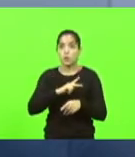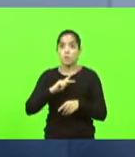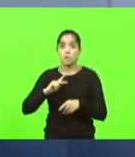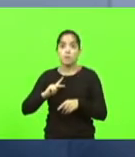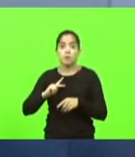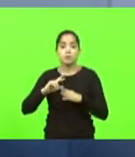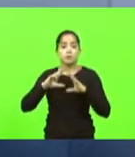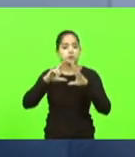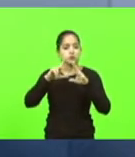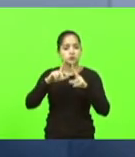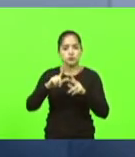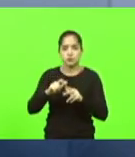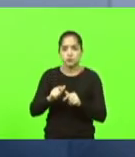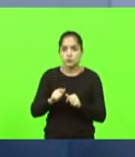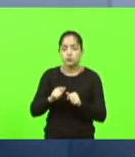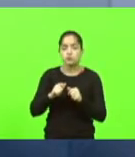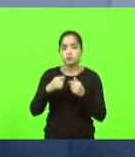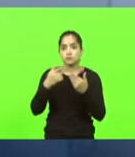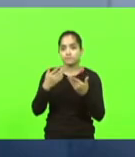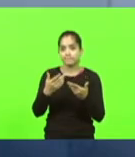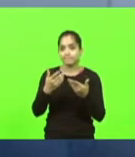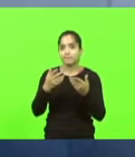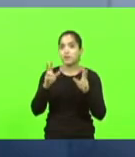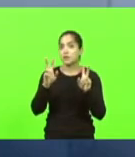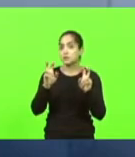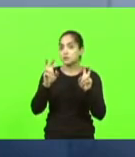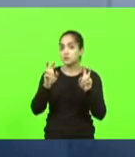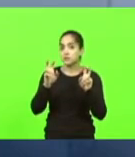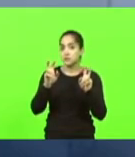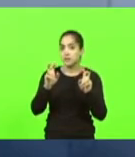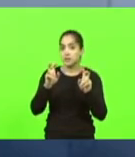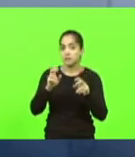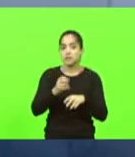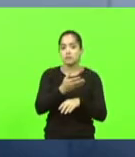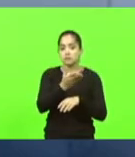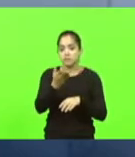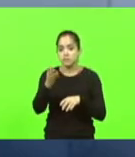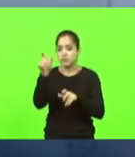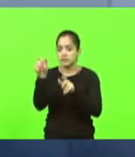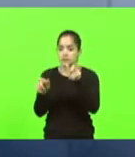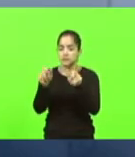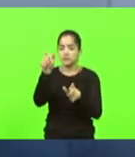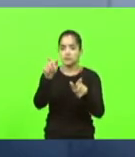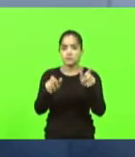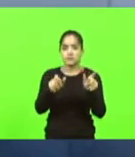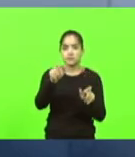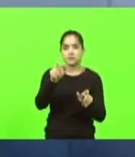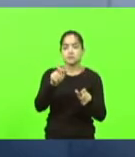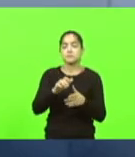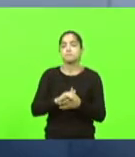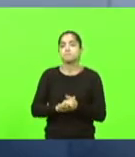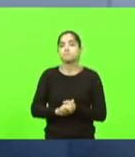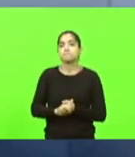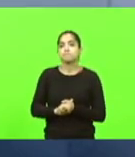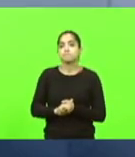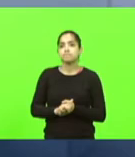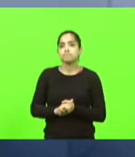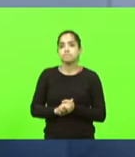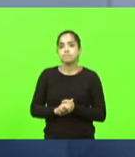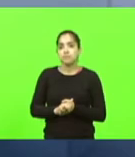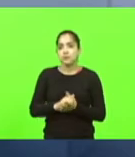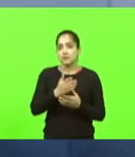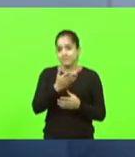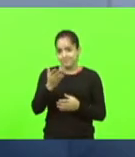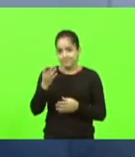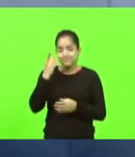aquilo que diga respeito a esse grande número de cidadãos e cidadãs no país. Então, deputados e deputadas,